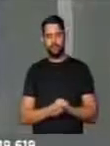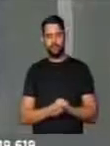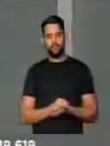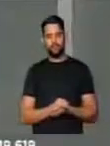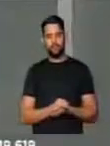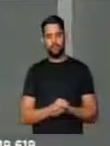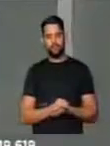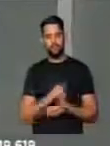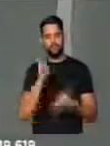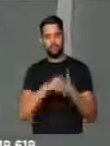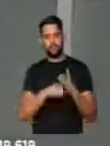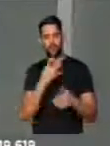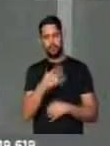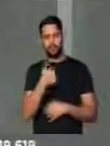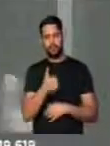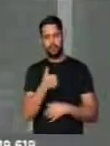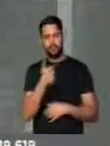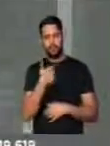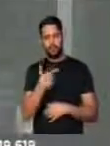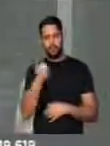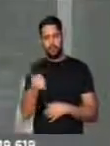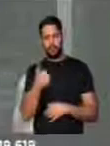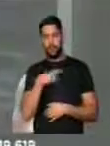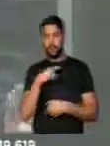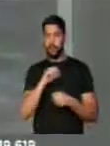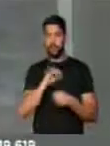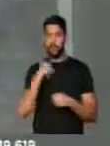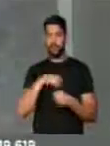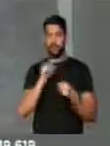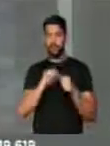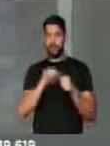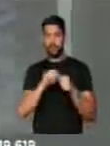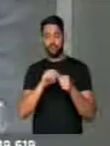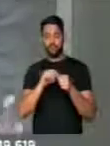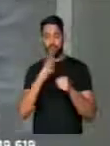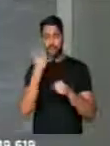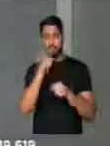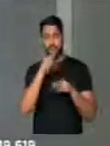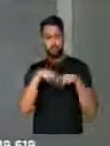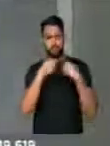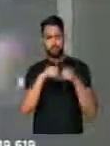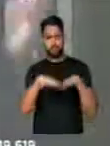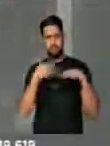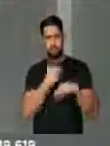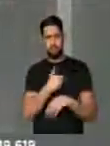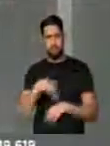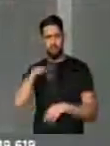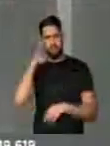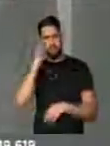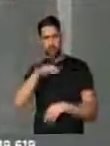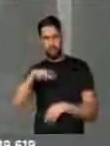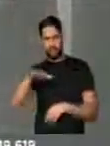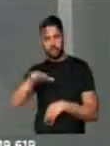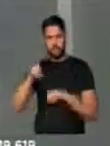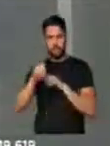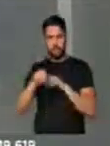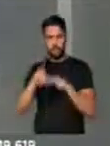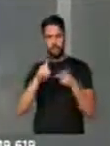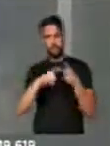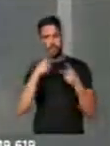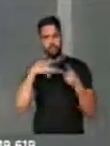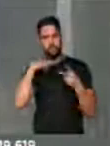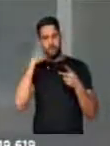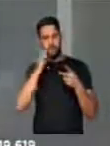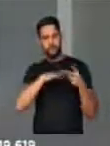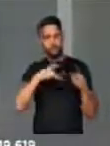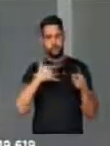exatamente do ajuste fiscal 421. É isso que nós estamos fazendo. Inclusive fizemos uma bela audiência pública, ouvindo o setor da educação, ouvindo o